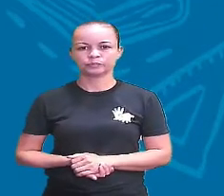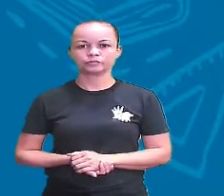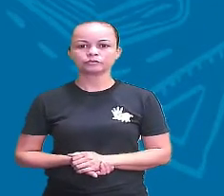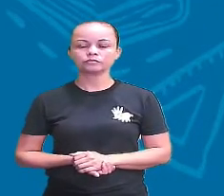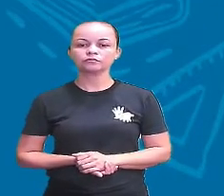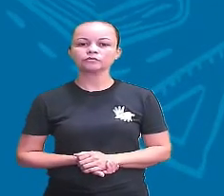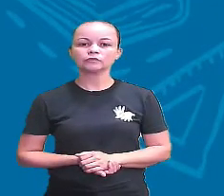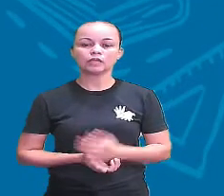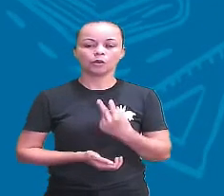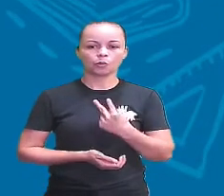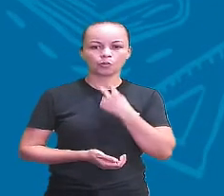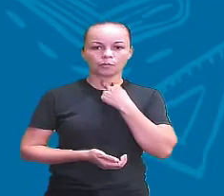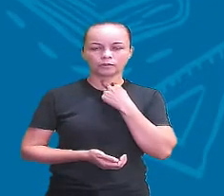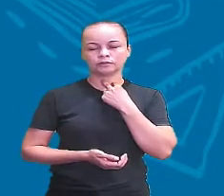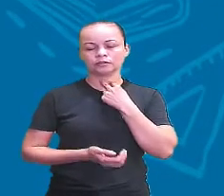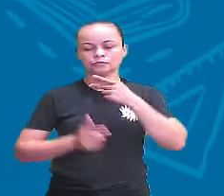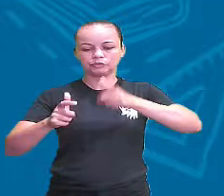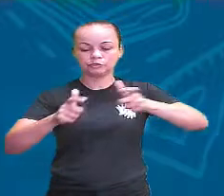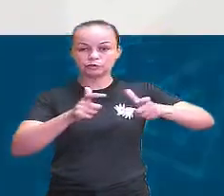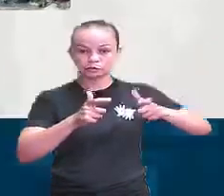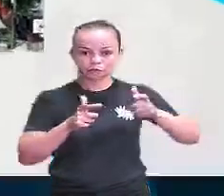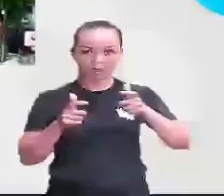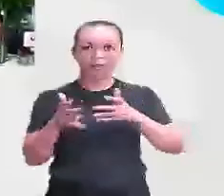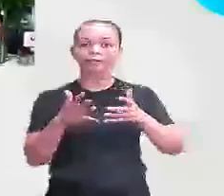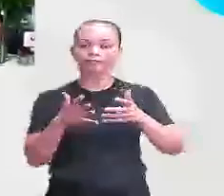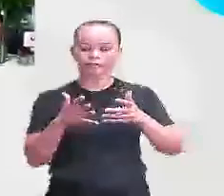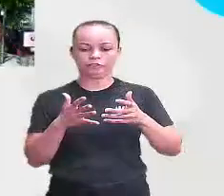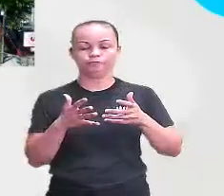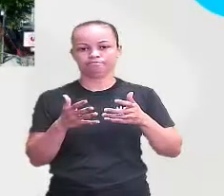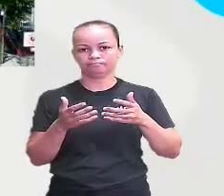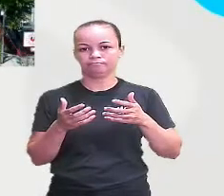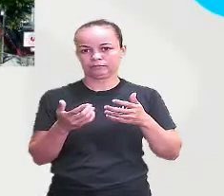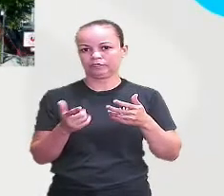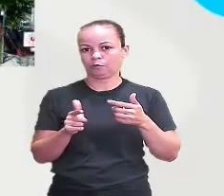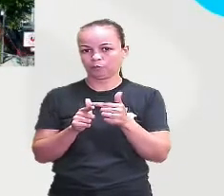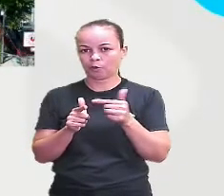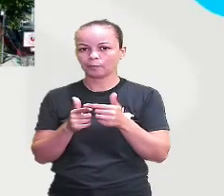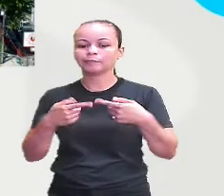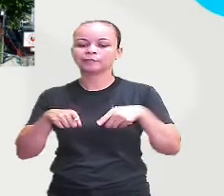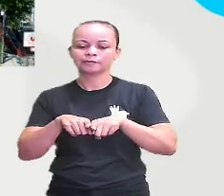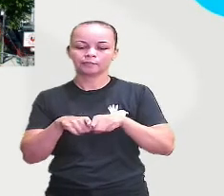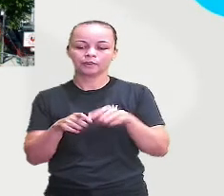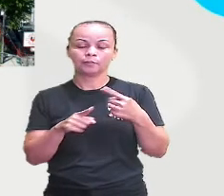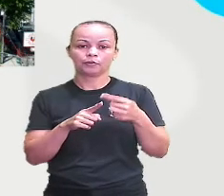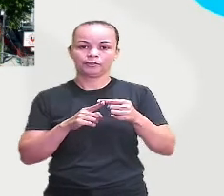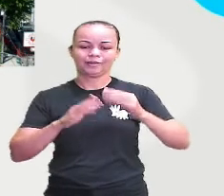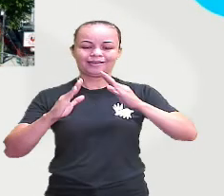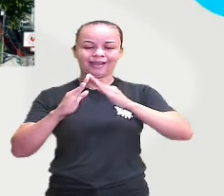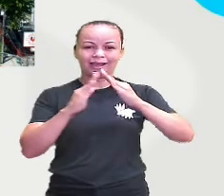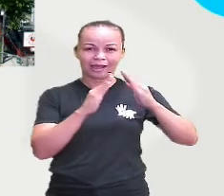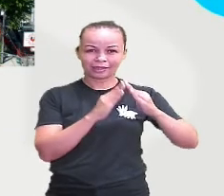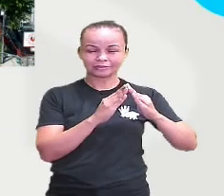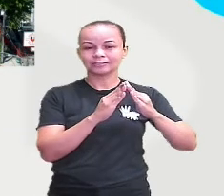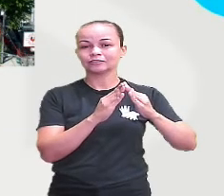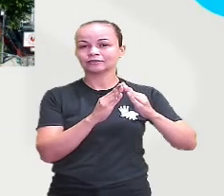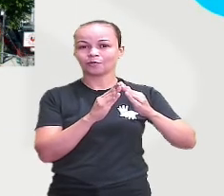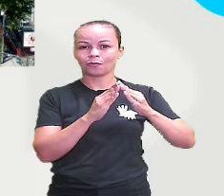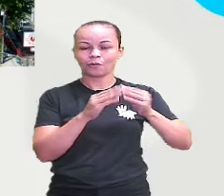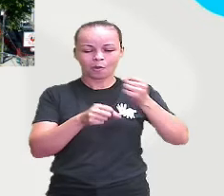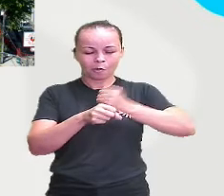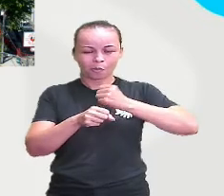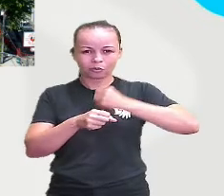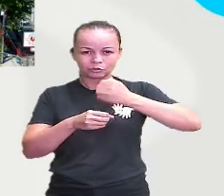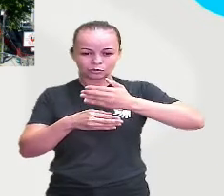A ocupação de lugares indevidos para a moradia é um deles, pois casas são construídas em encostas de